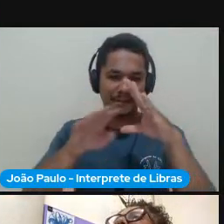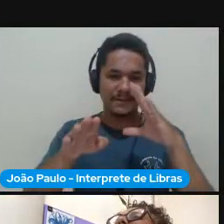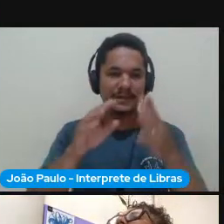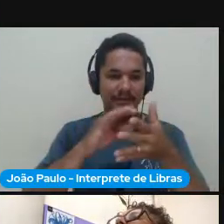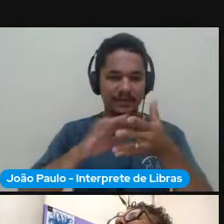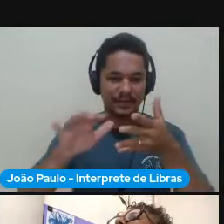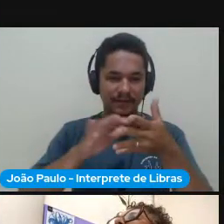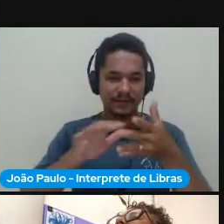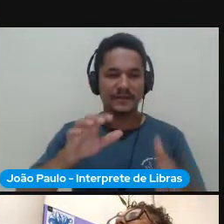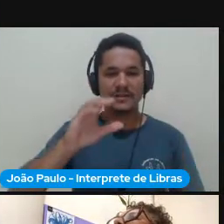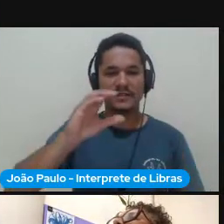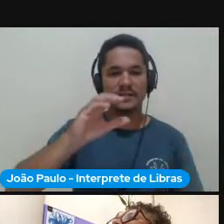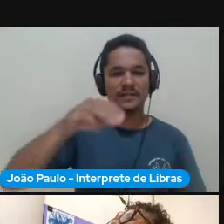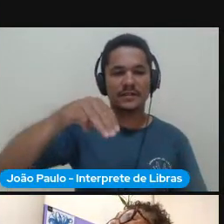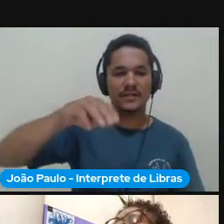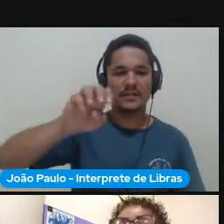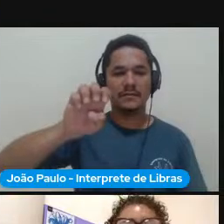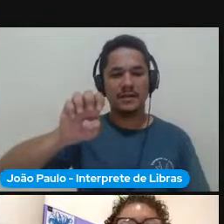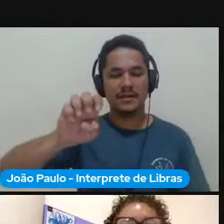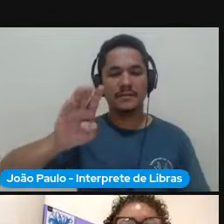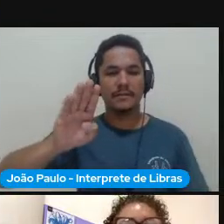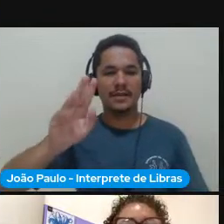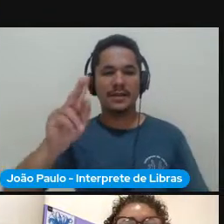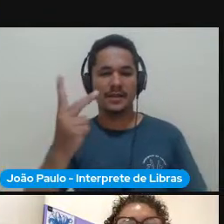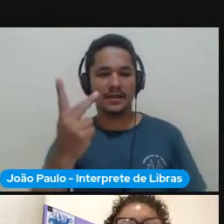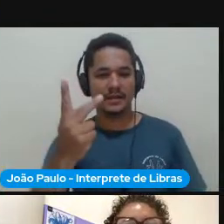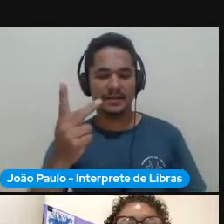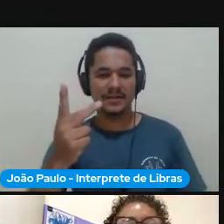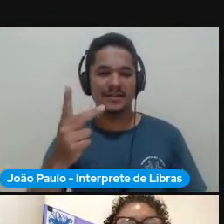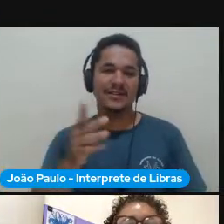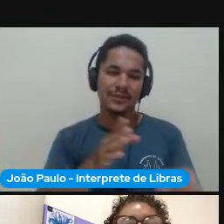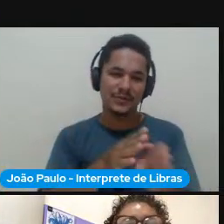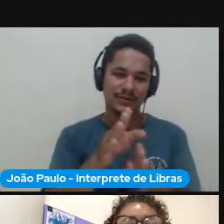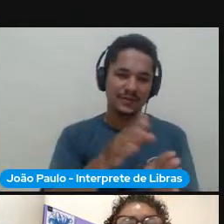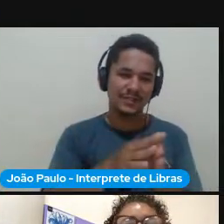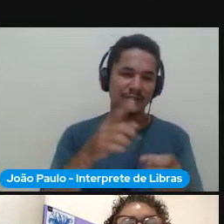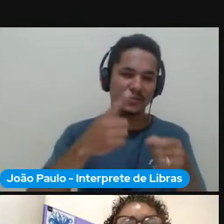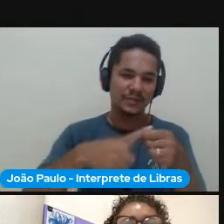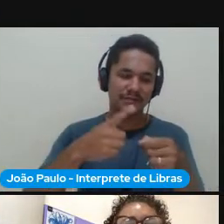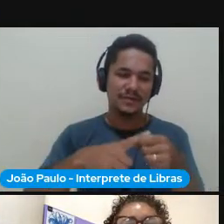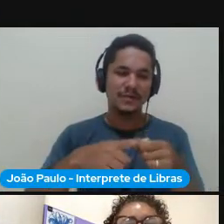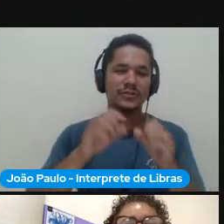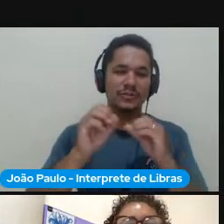mas é CMEBH, Conselho Municipal de Educação BH,